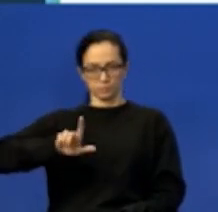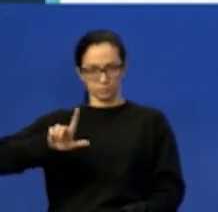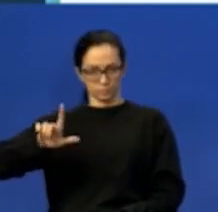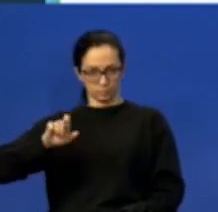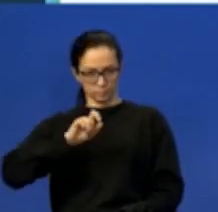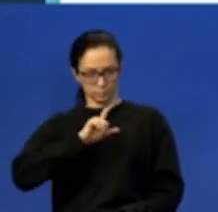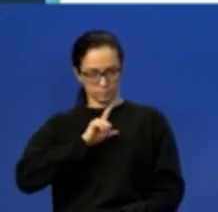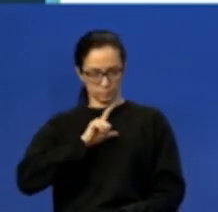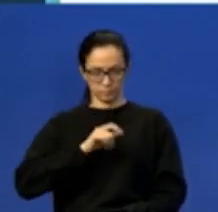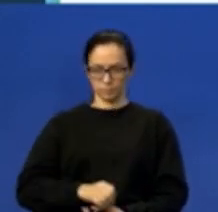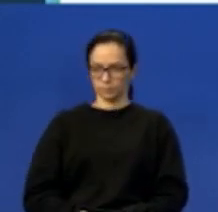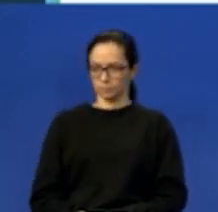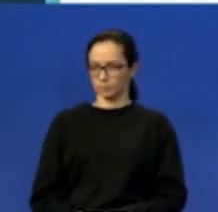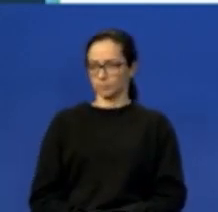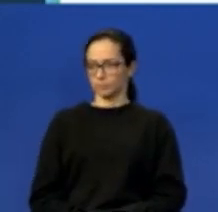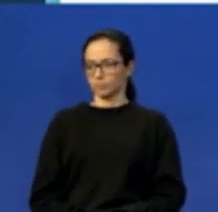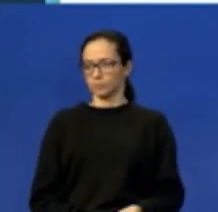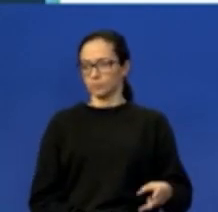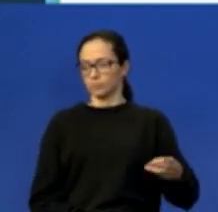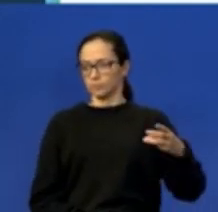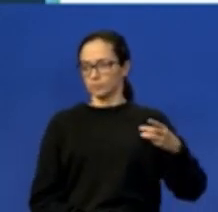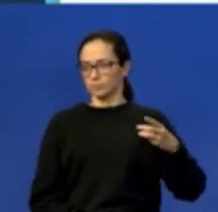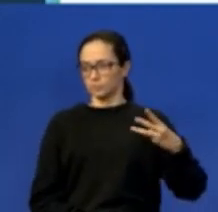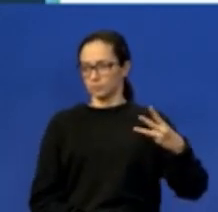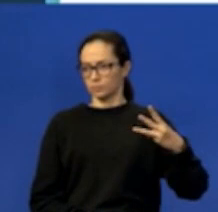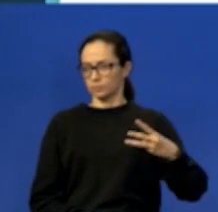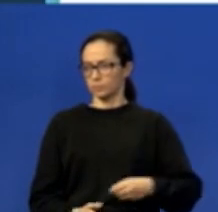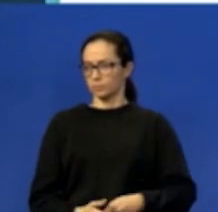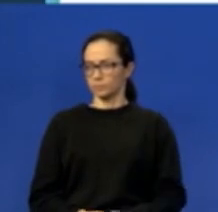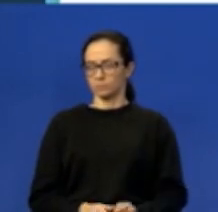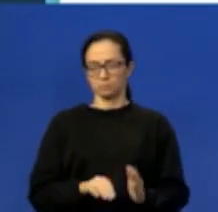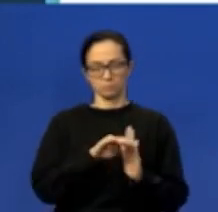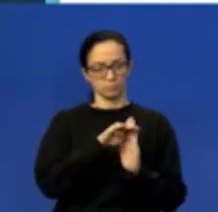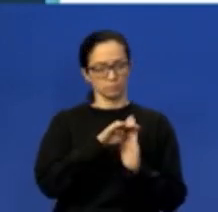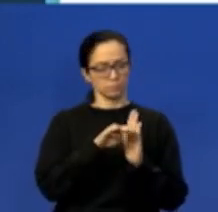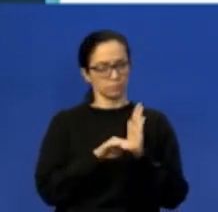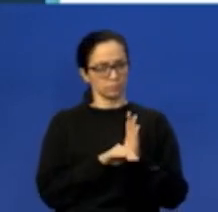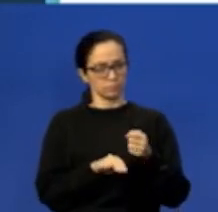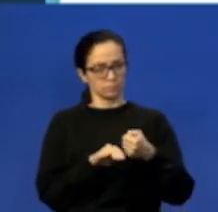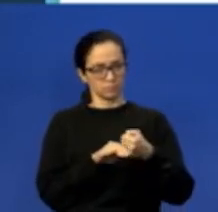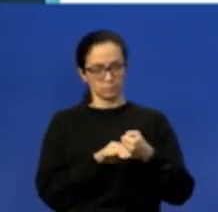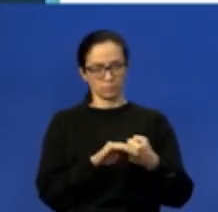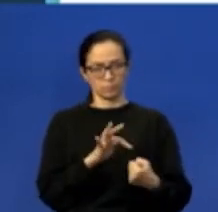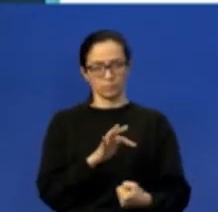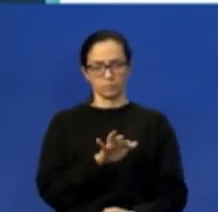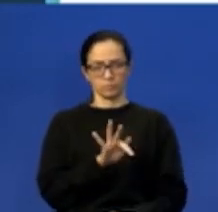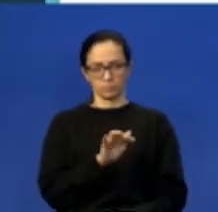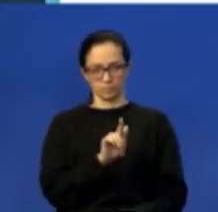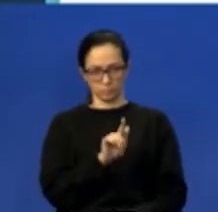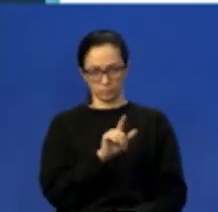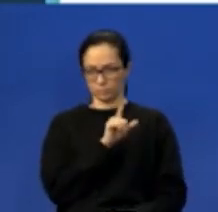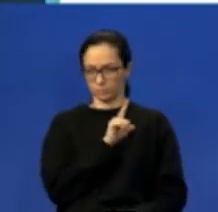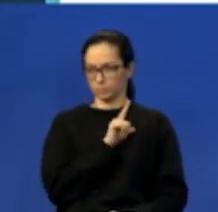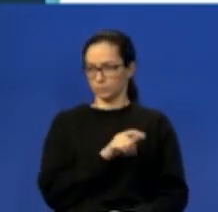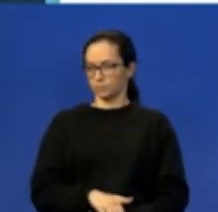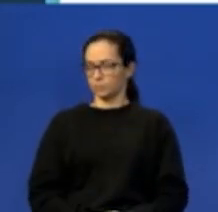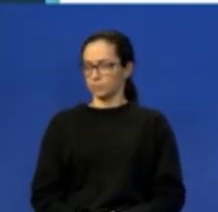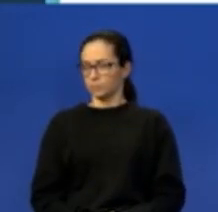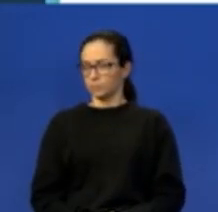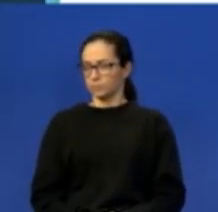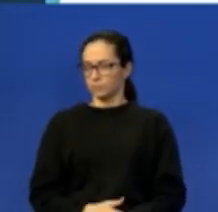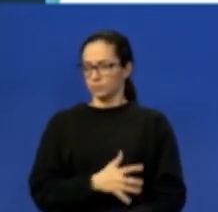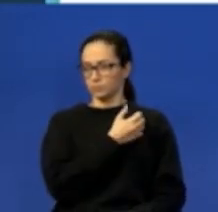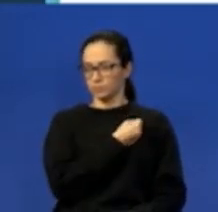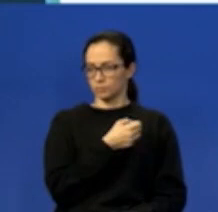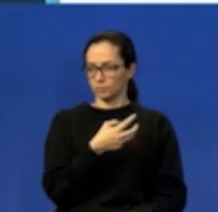Os valores de referência variam entre 60 a 89. O estágio 3 seria uma redução moderada da taxa de filtração